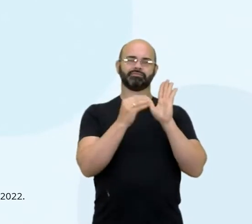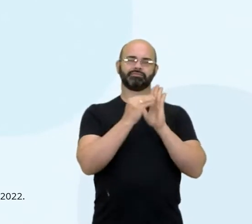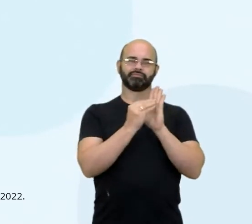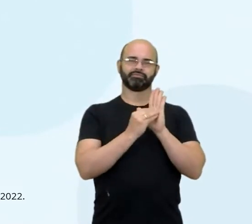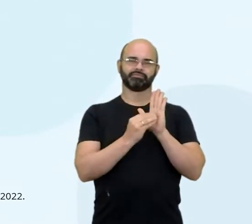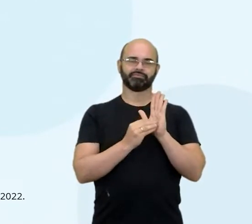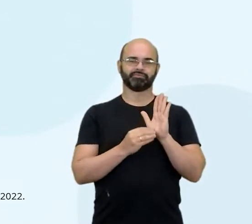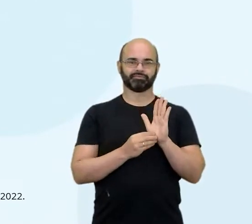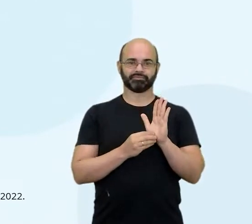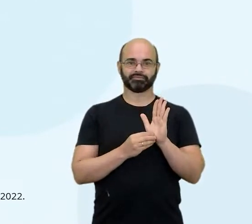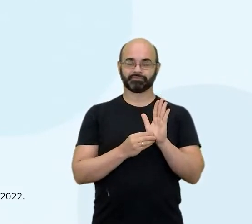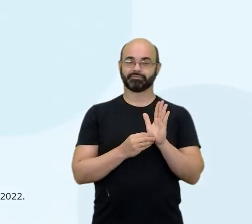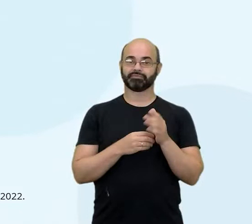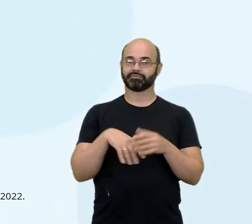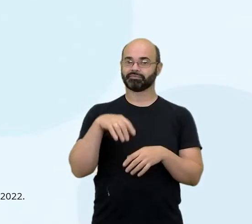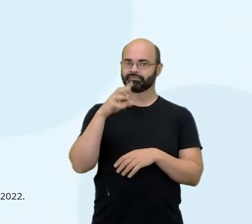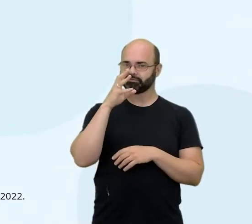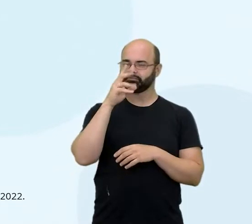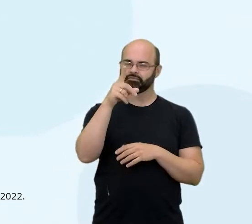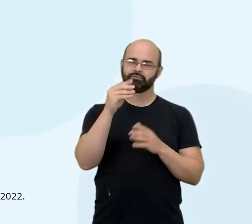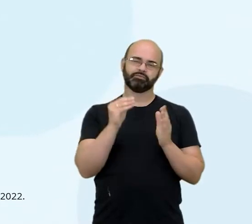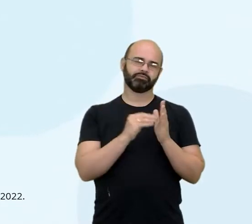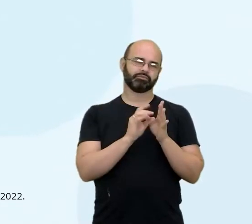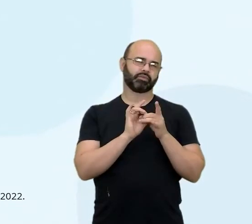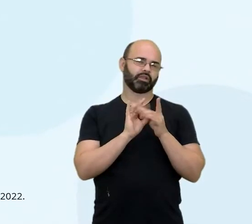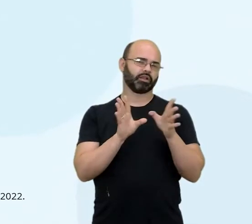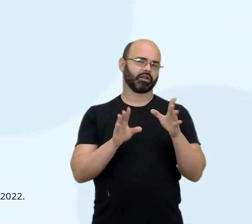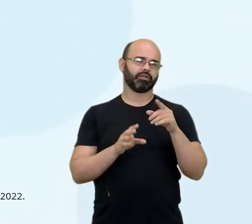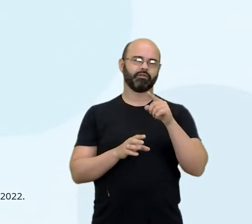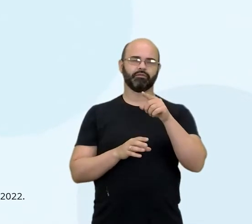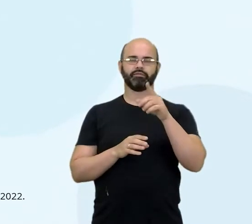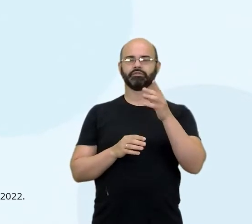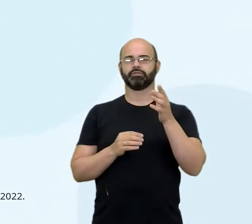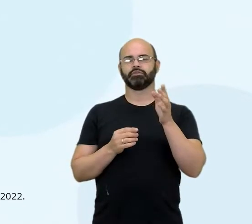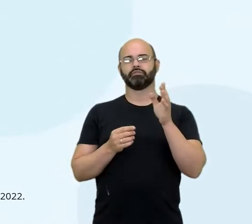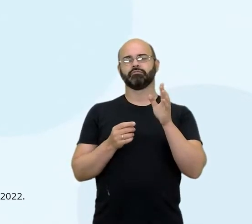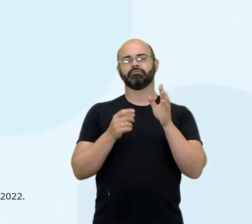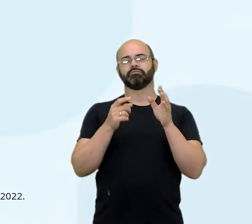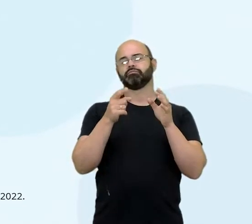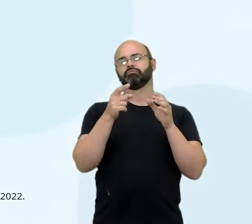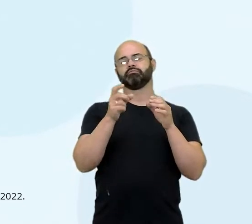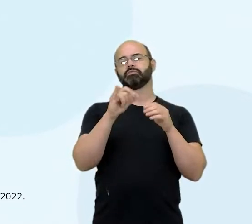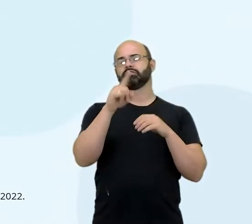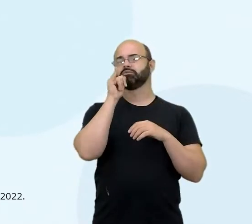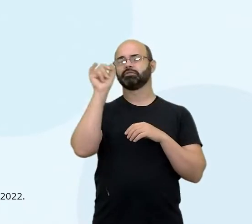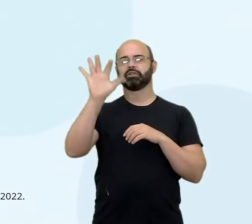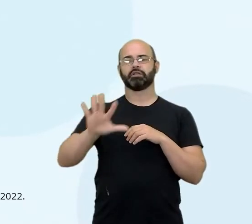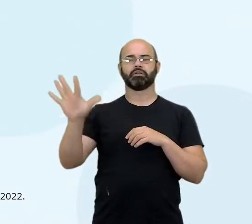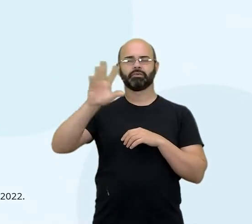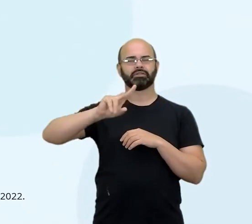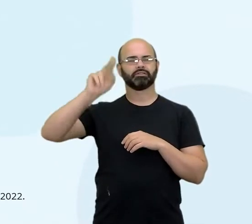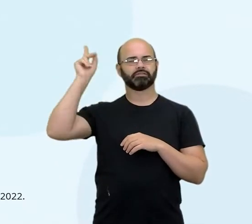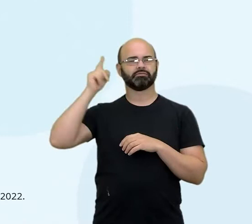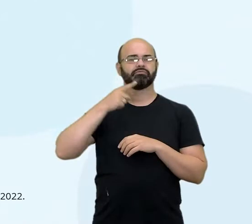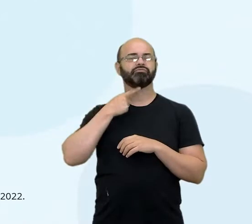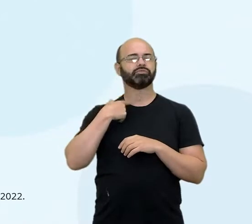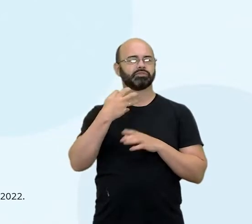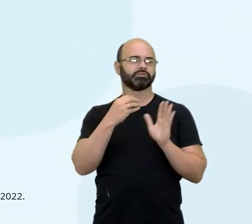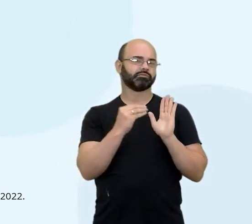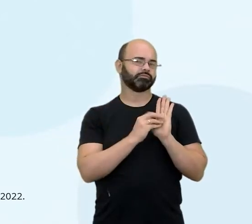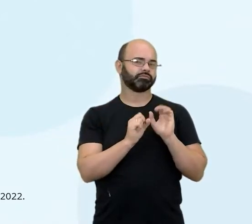vocês podem também colocar aí, né, os seres, e se vocês quiserem colocar as imagens clássicas também podem, né? Então, o